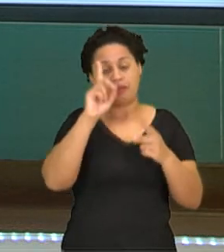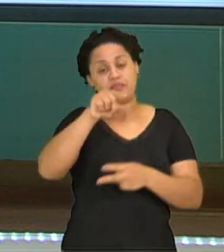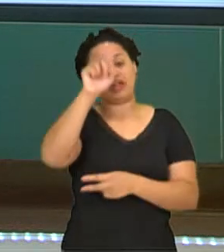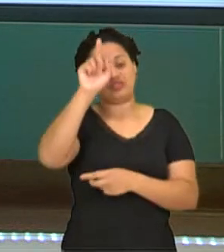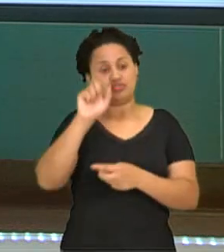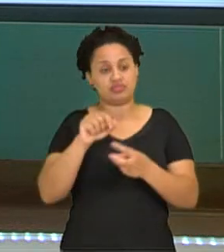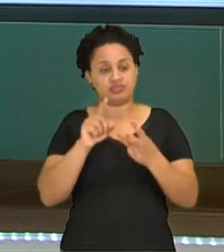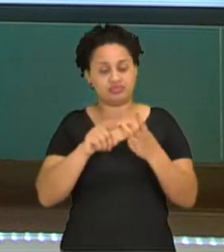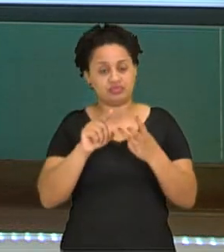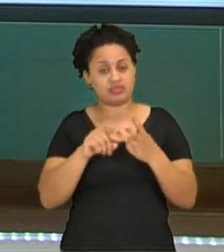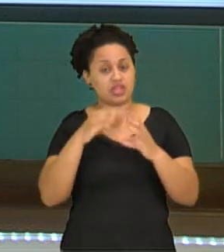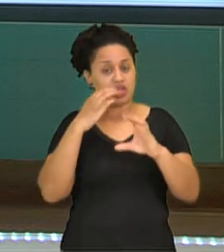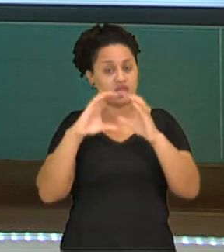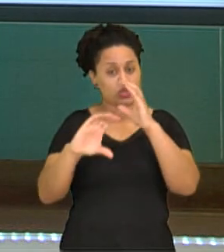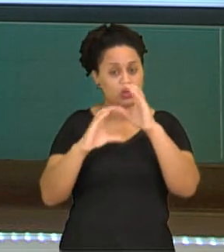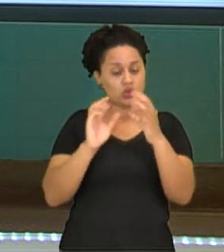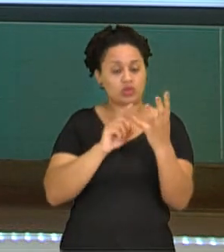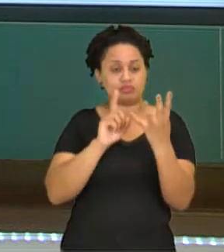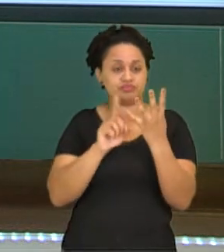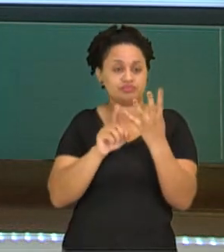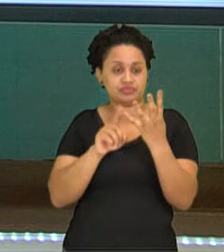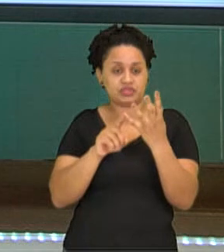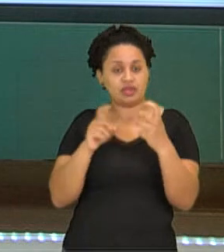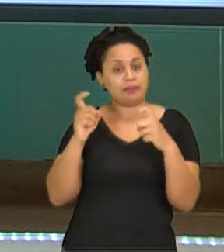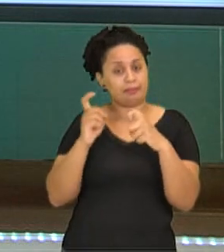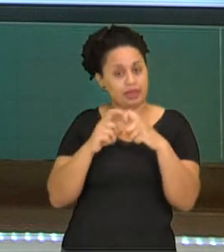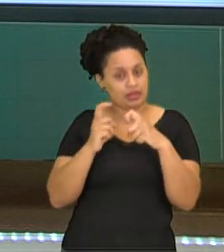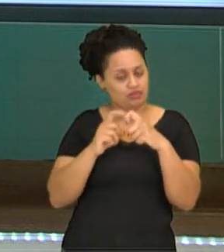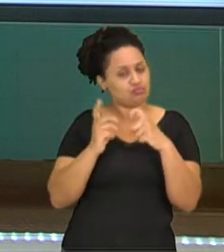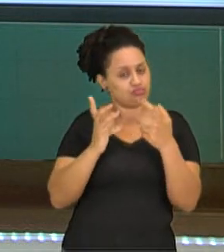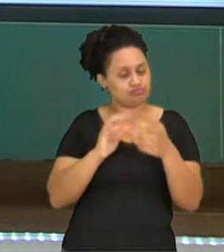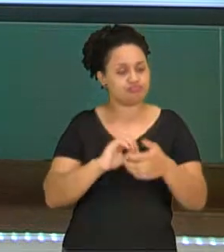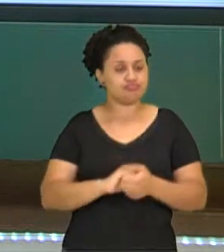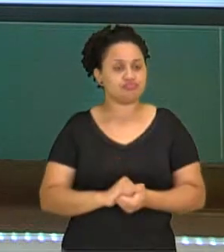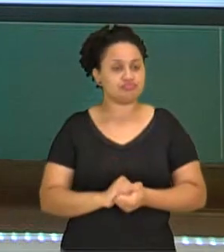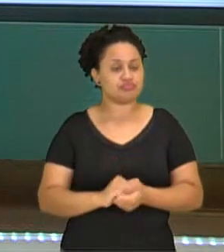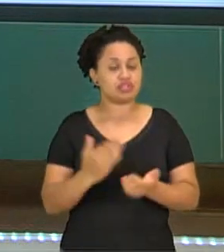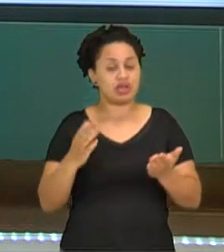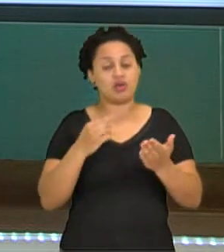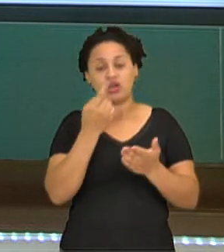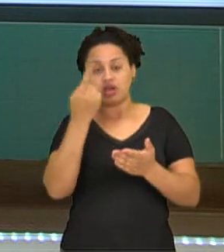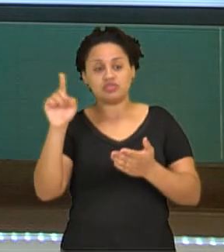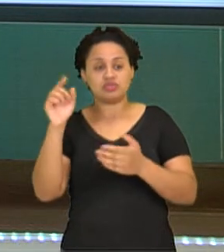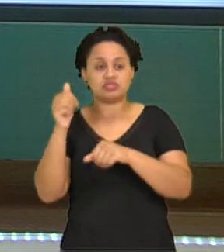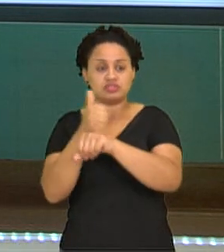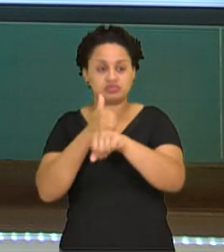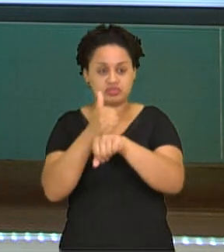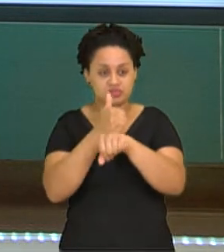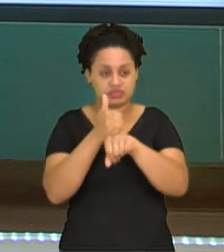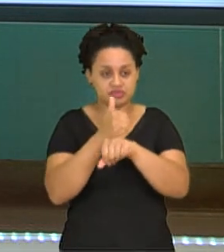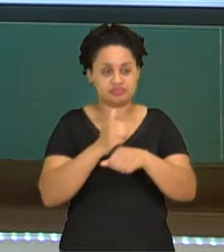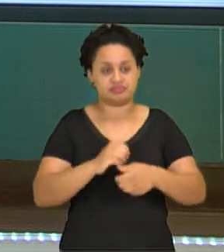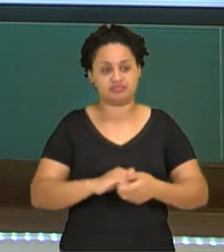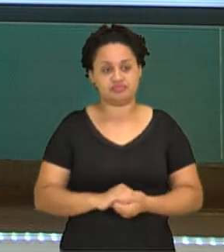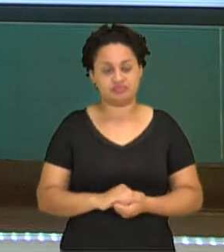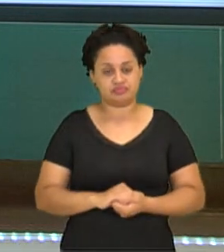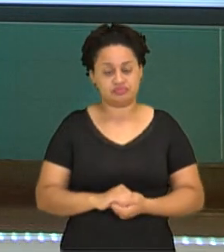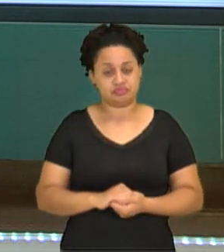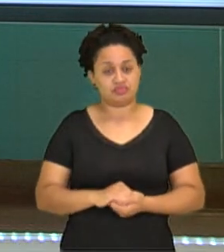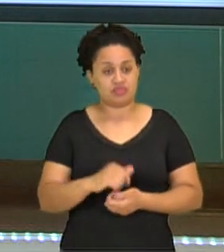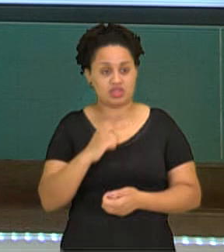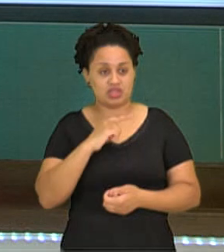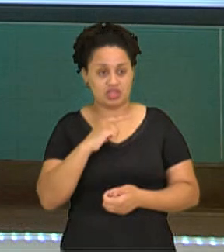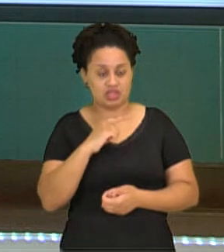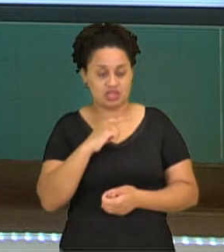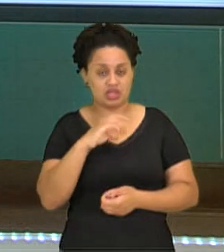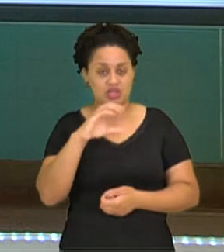magician, singer and doctor. Agora nós vamos para as outras profissões. Cook,